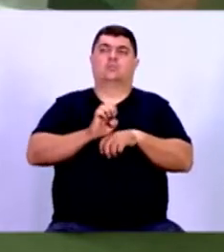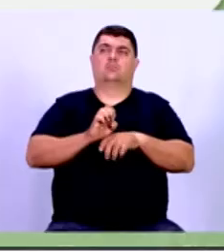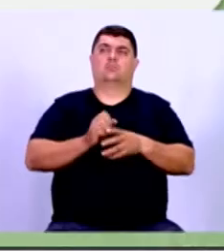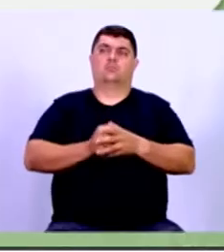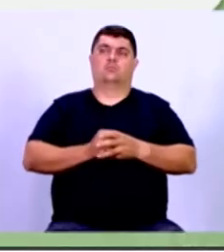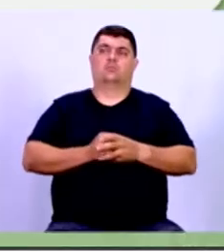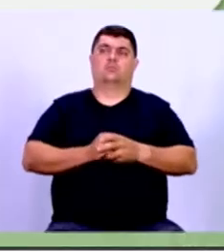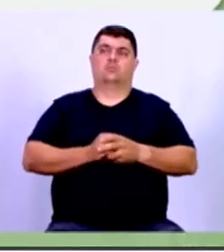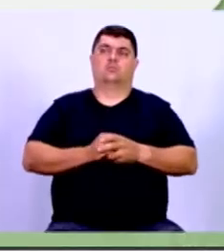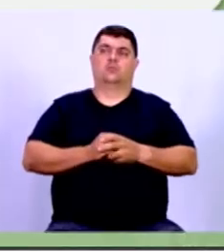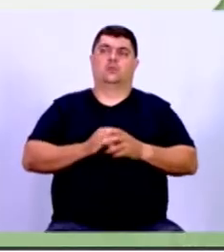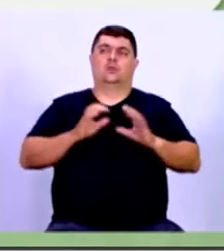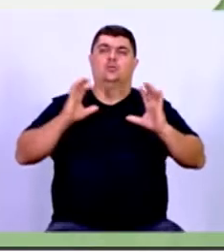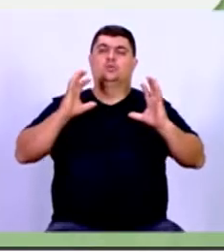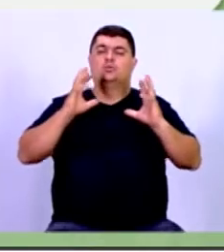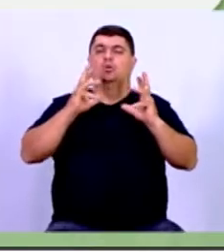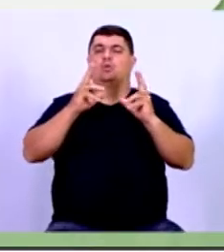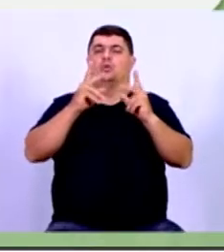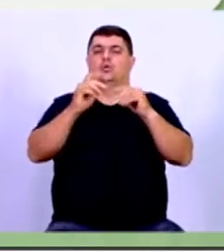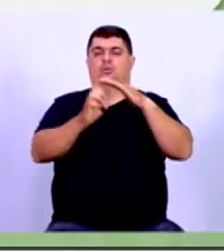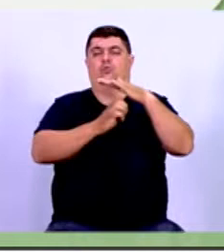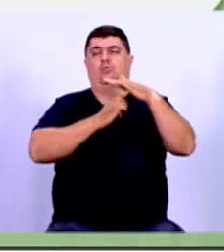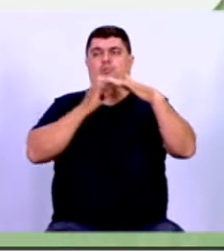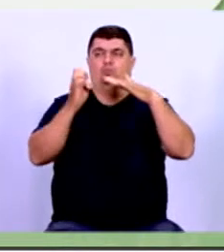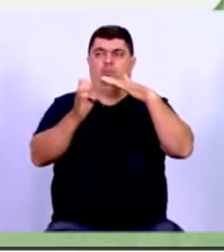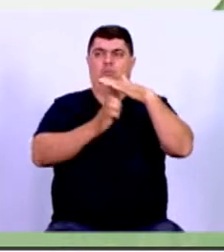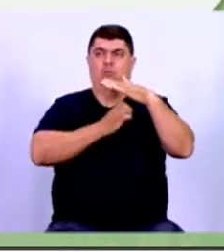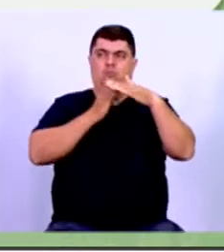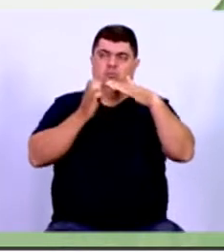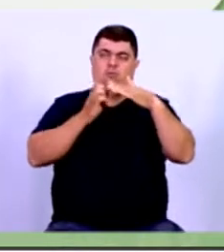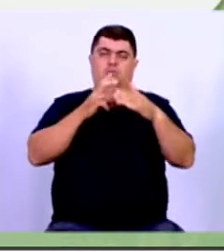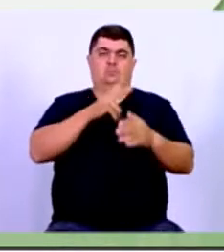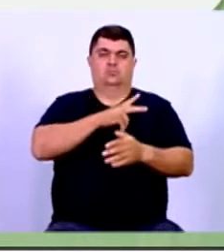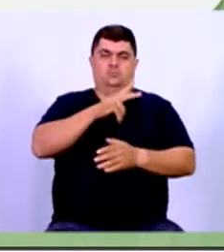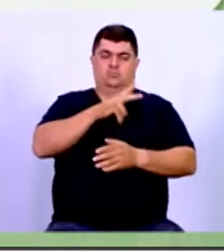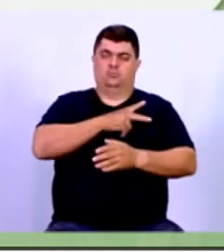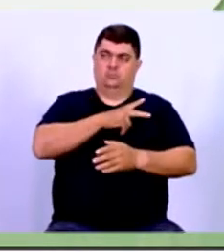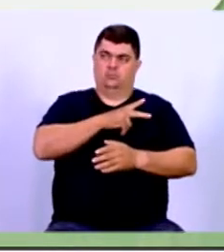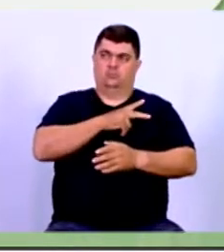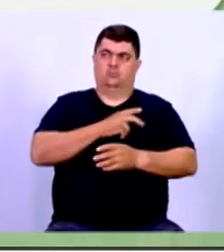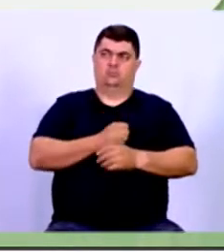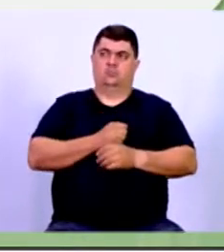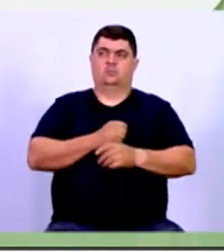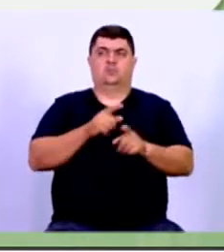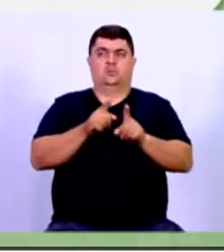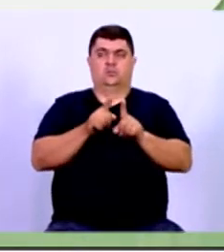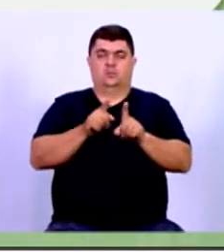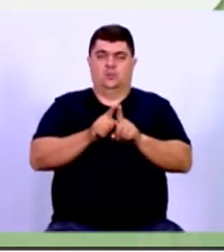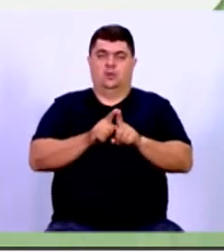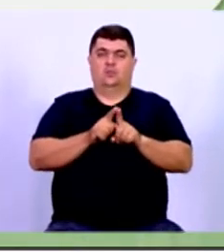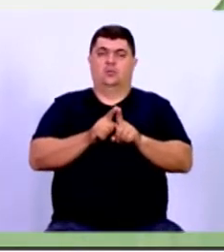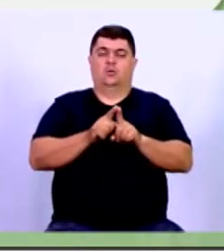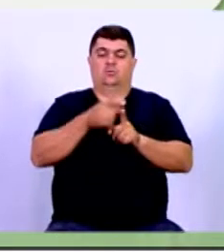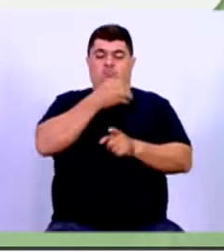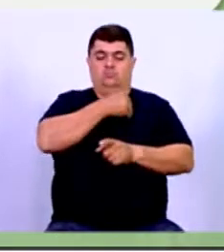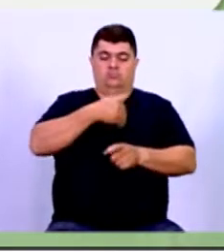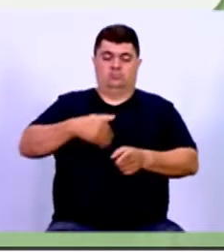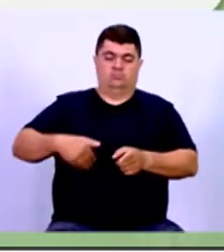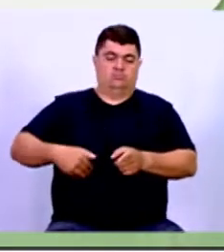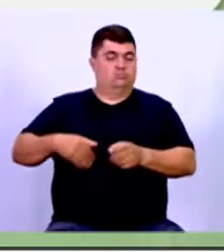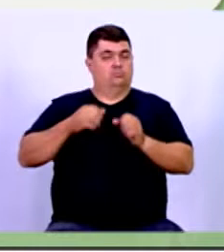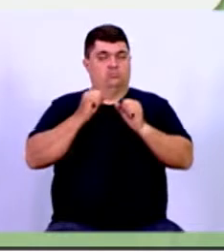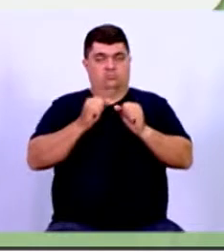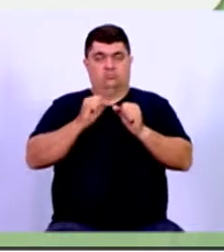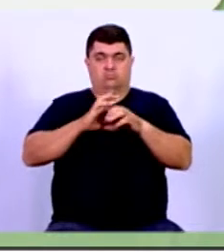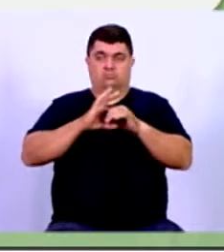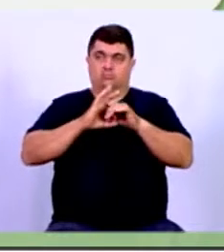Pode todas as pessoas jurídicas de direito privado, ou seja, empresas, e os órgãos da administração